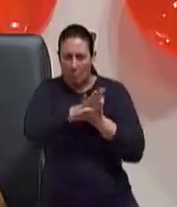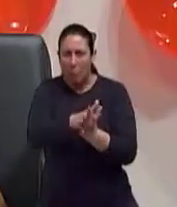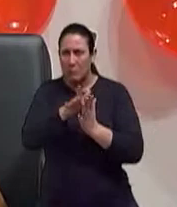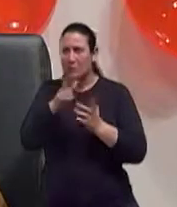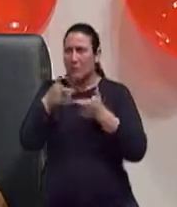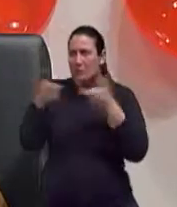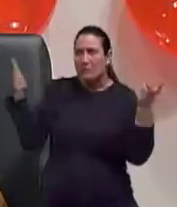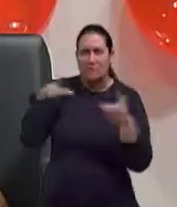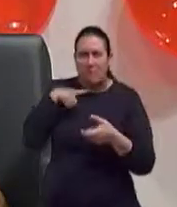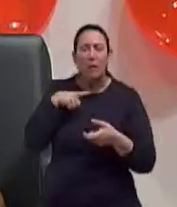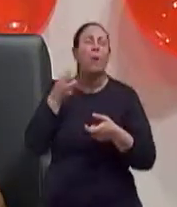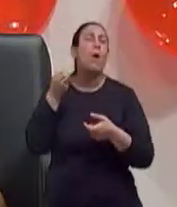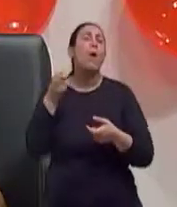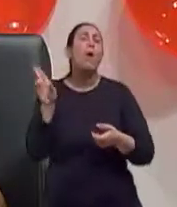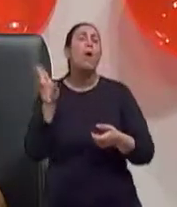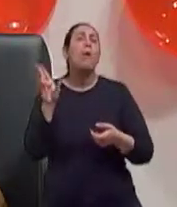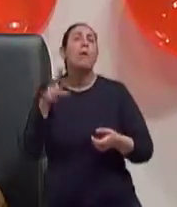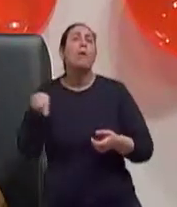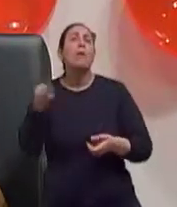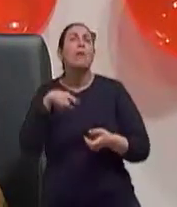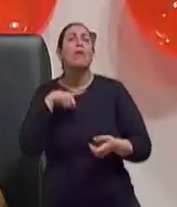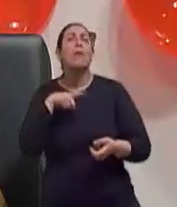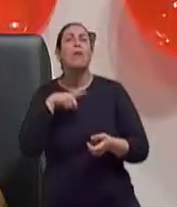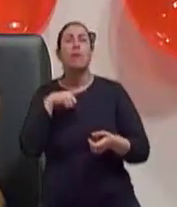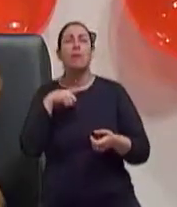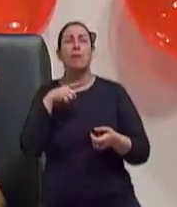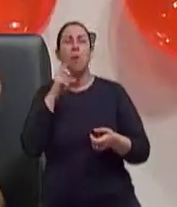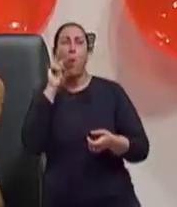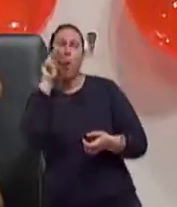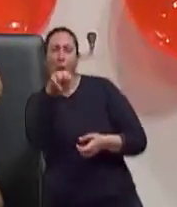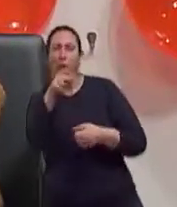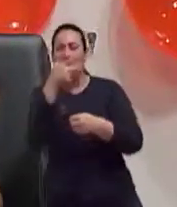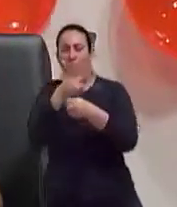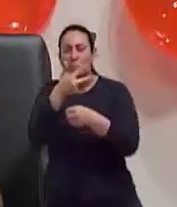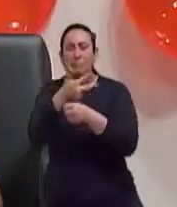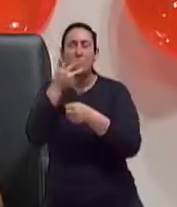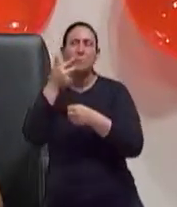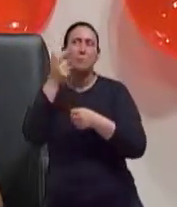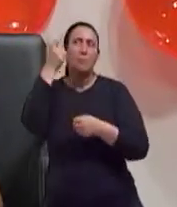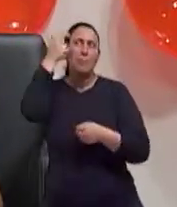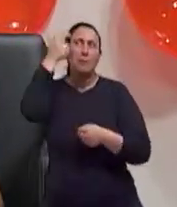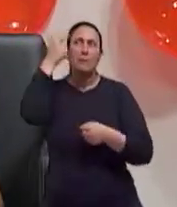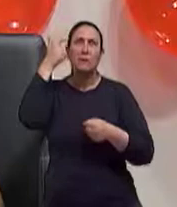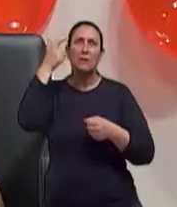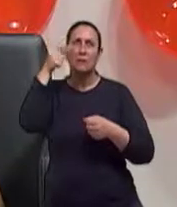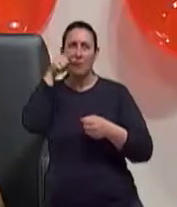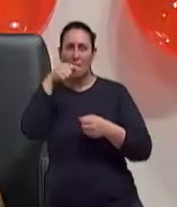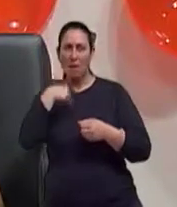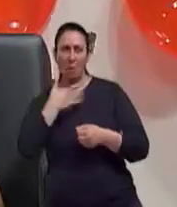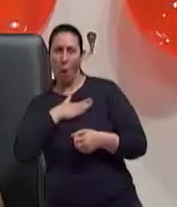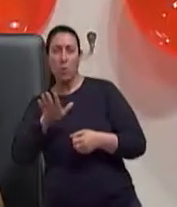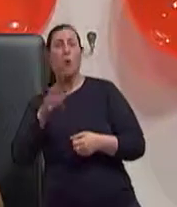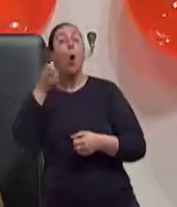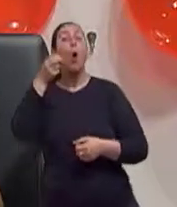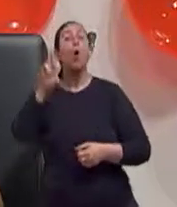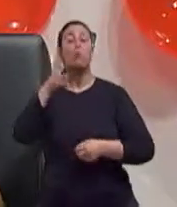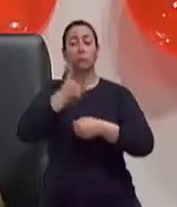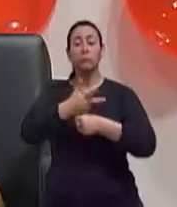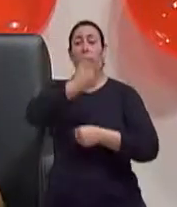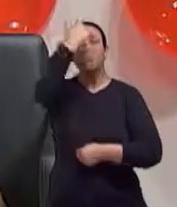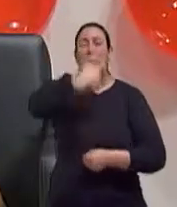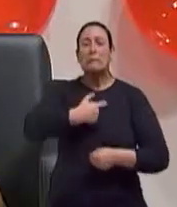para com o velho e do próprio velho um alto preconceito gostaram desse questionamento